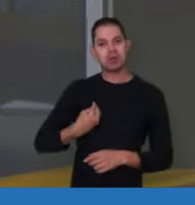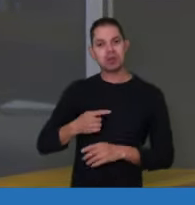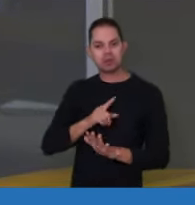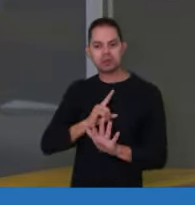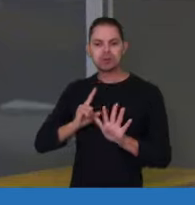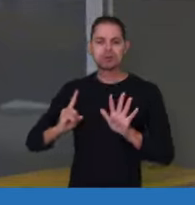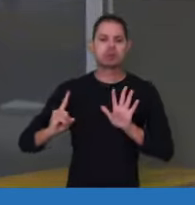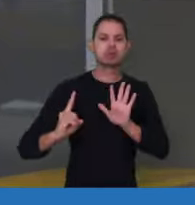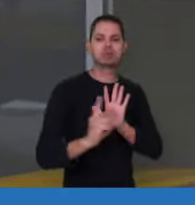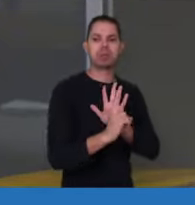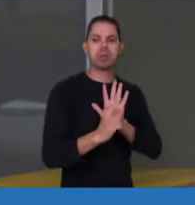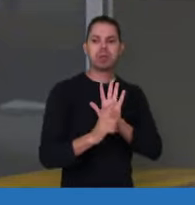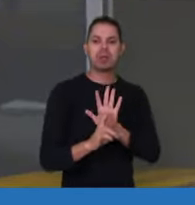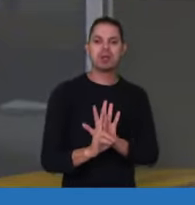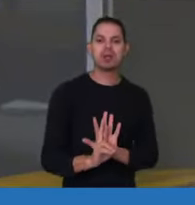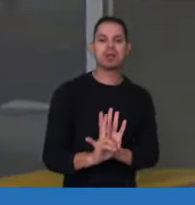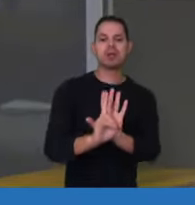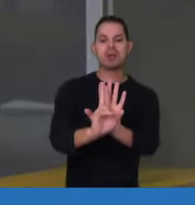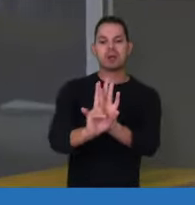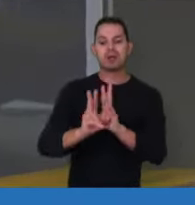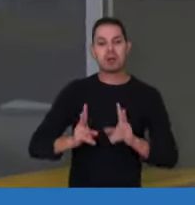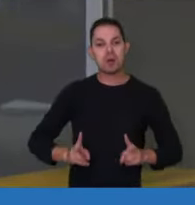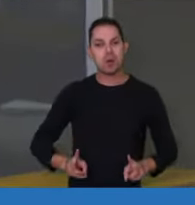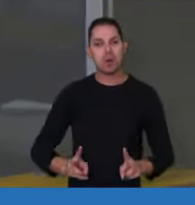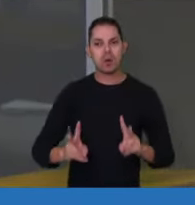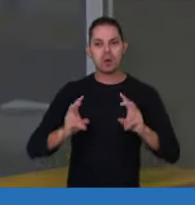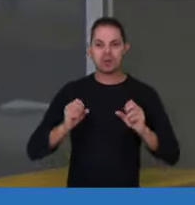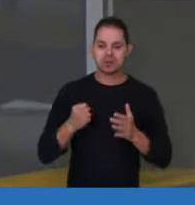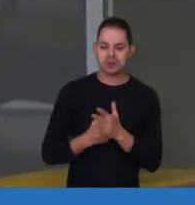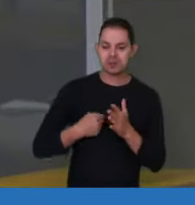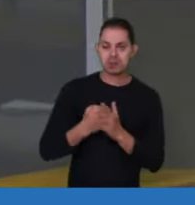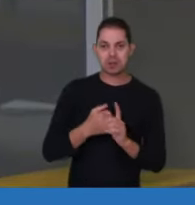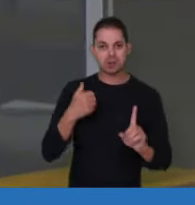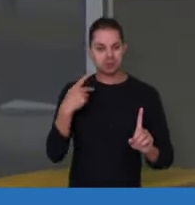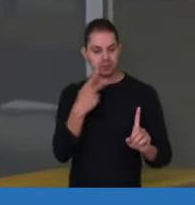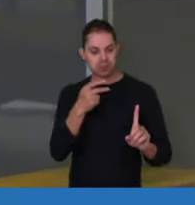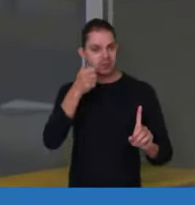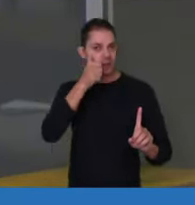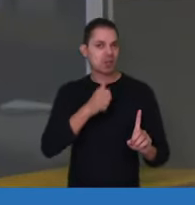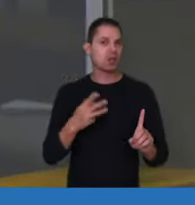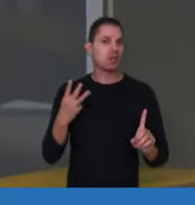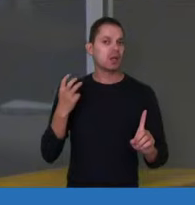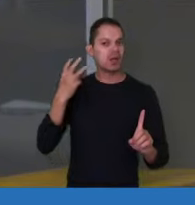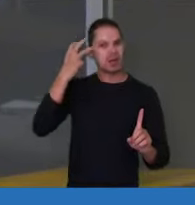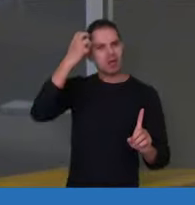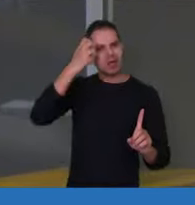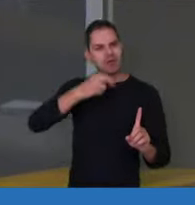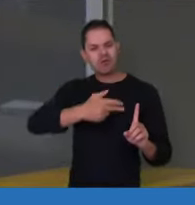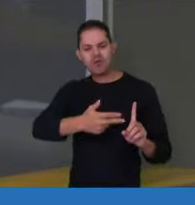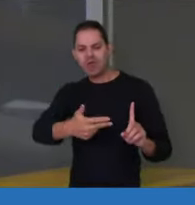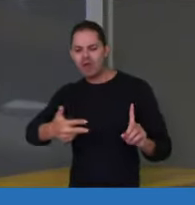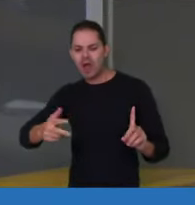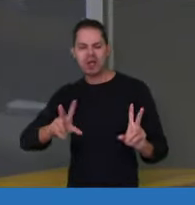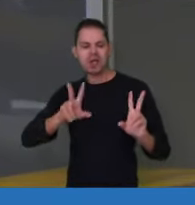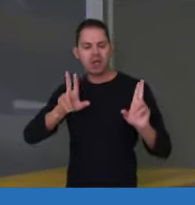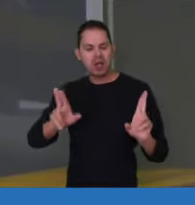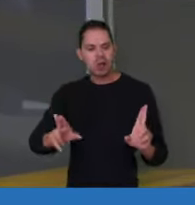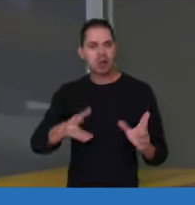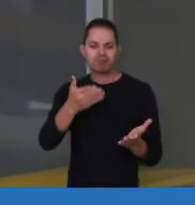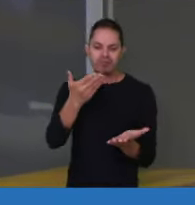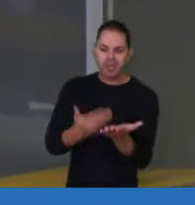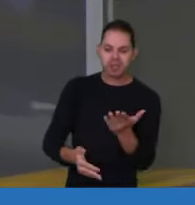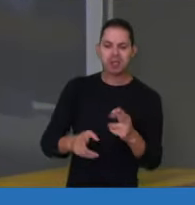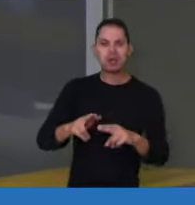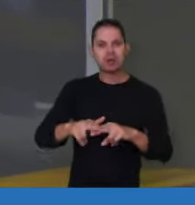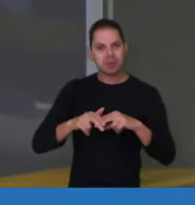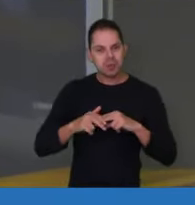representa aqui a continuação da luta da Marielle e de tantos outros que tombaram em defesa da democracia, em